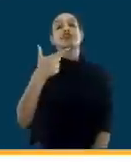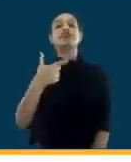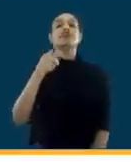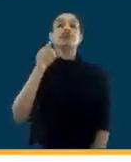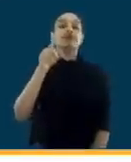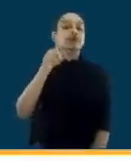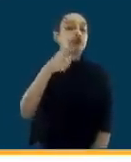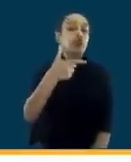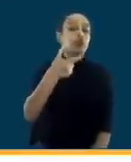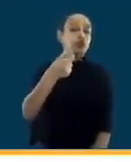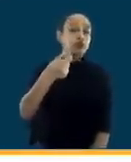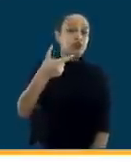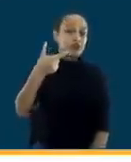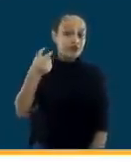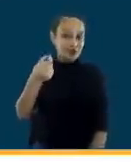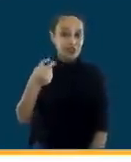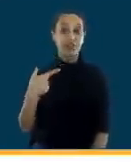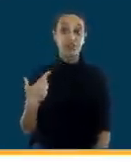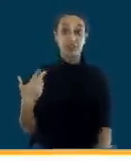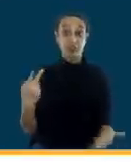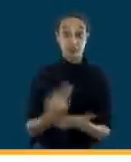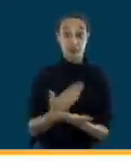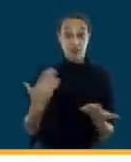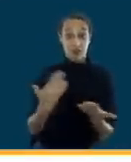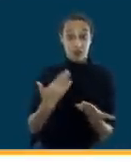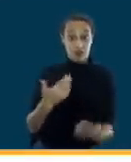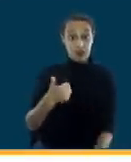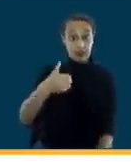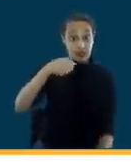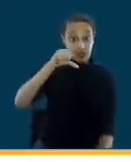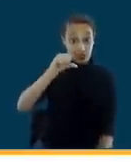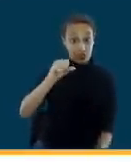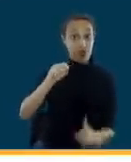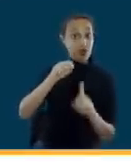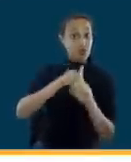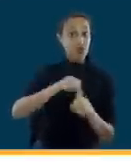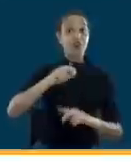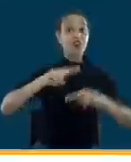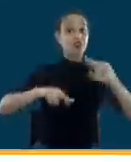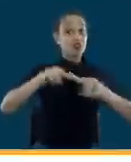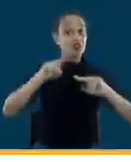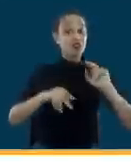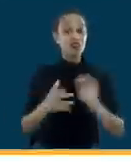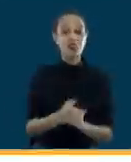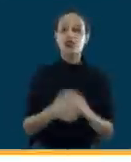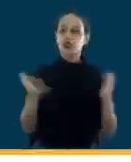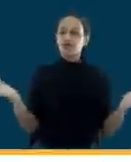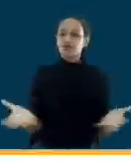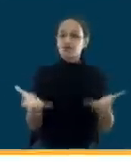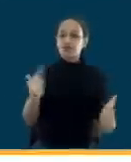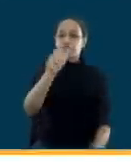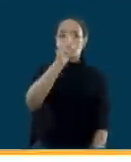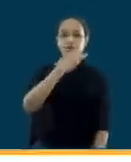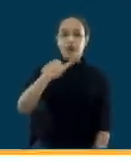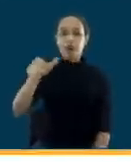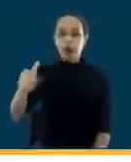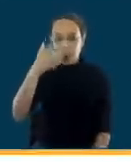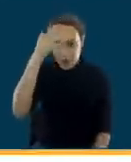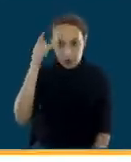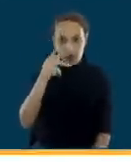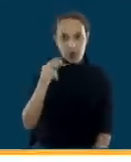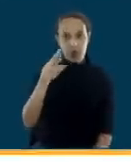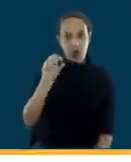em 29 de junho. O curso é voltado para produtores culturais, artistas, gestores de organizações